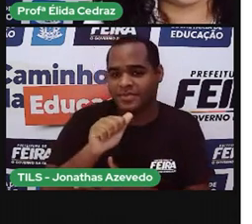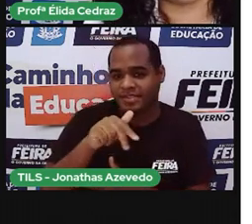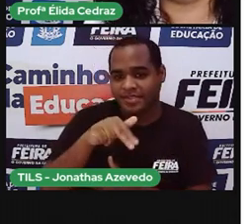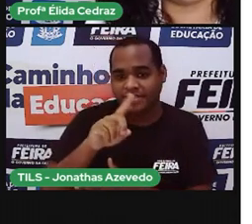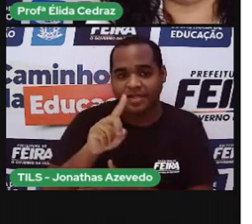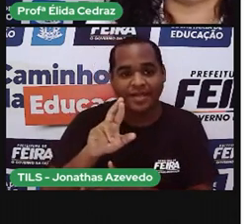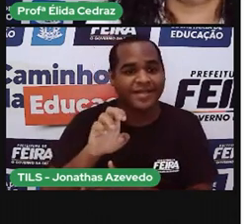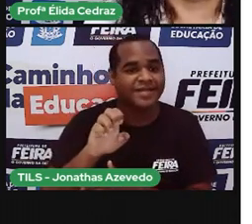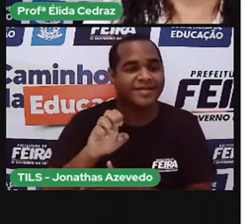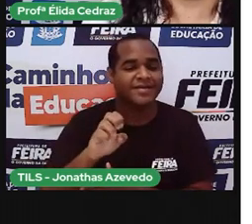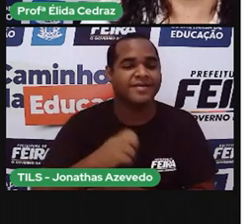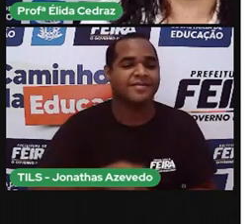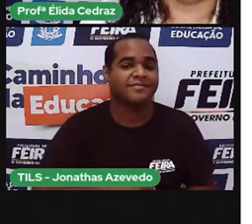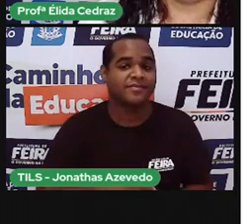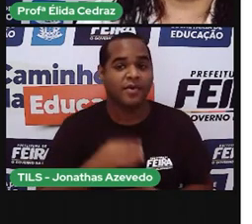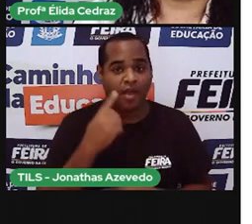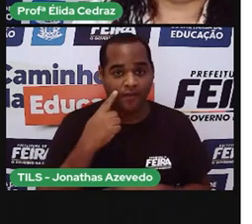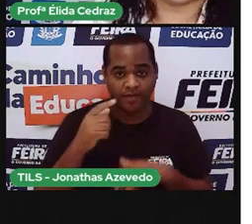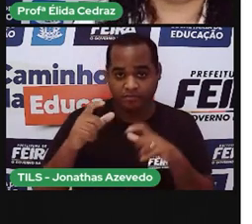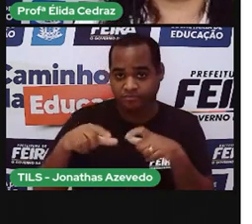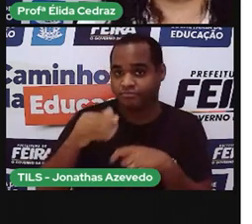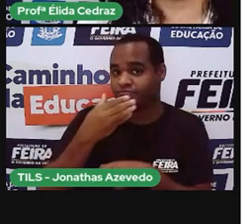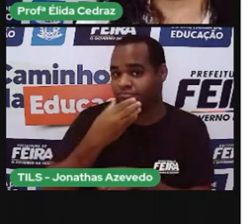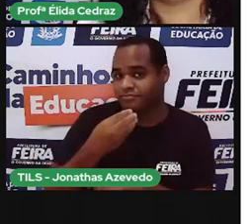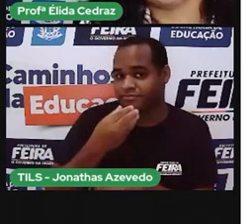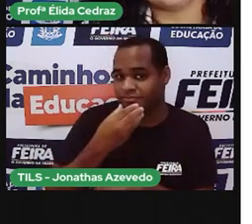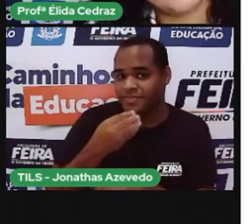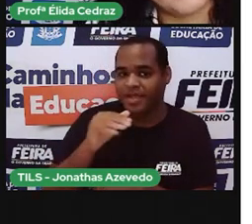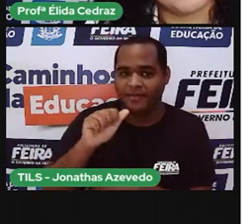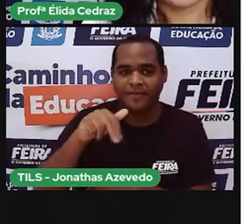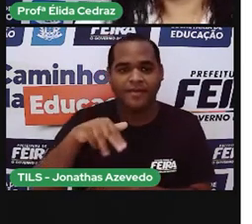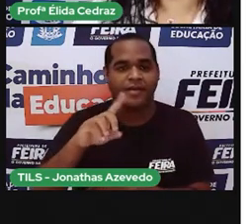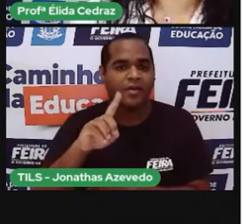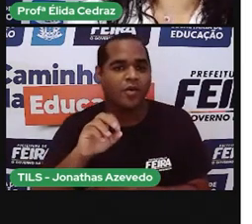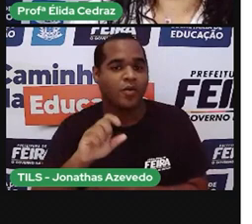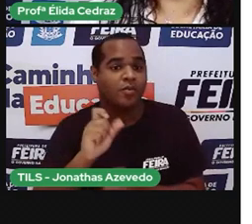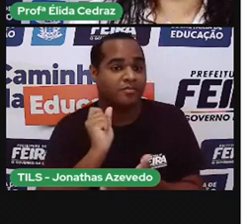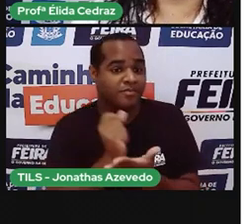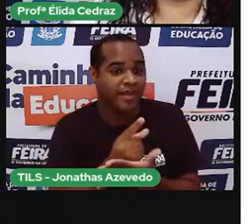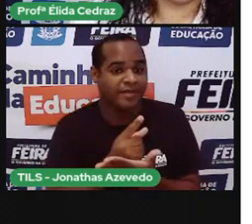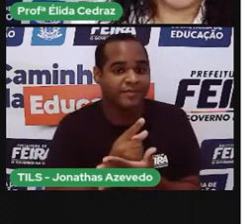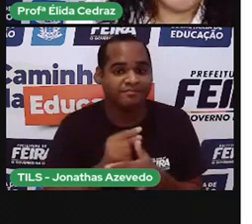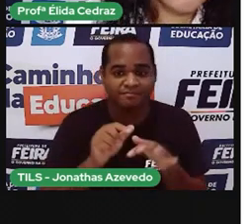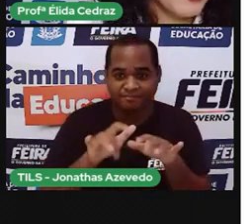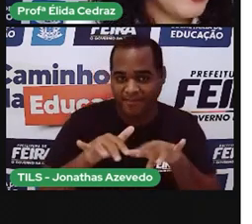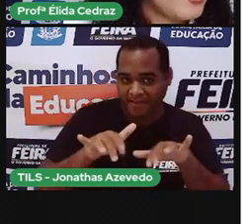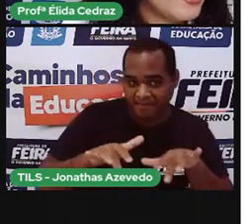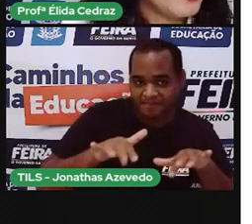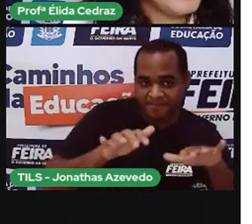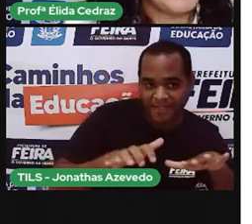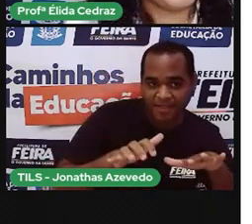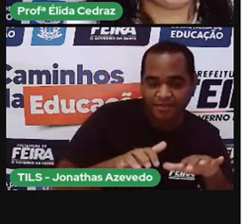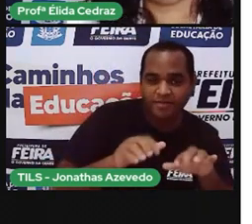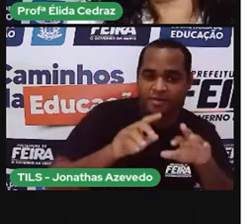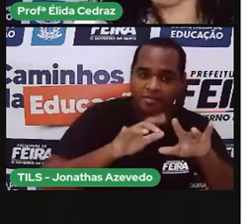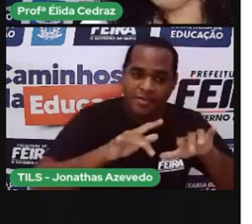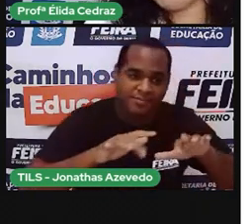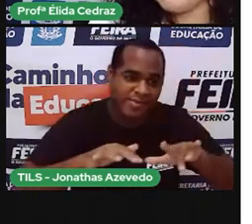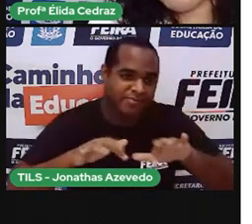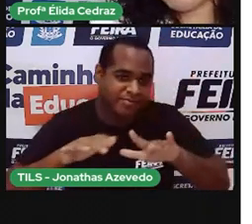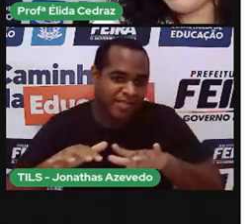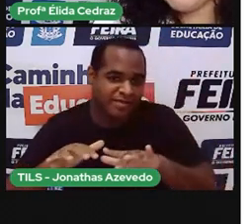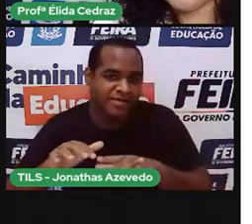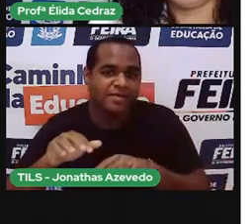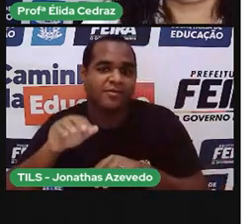do Mestre André, foi na loja do Mestre André que eu comprei um pianinho,